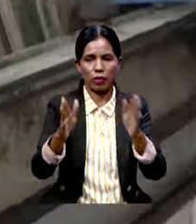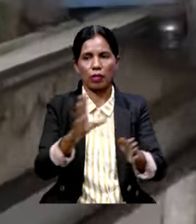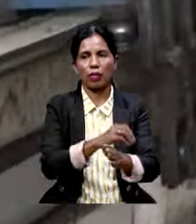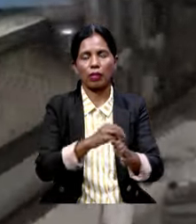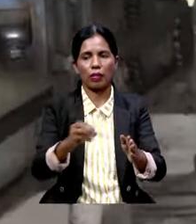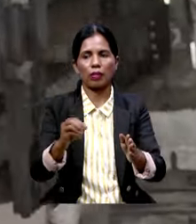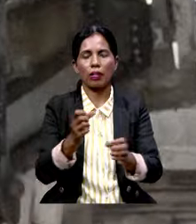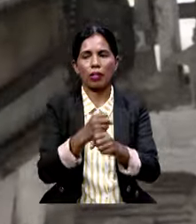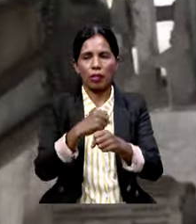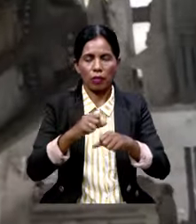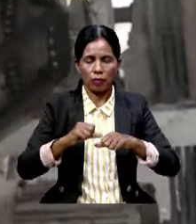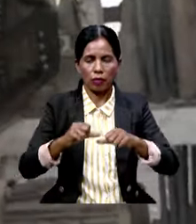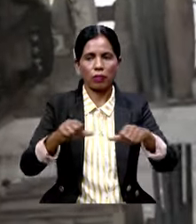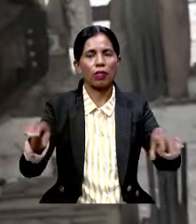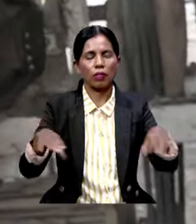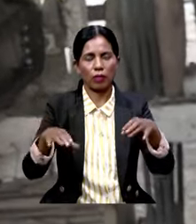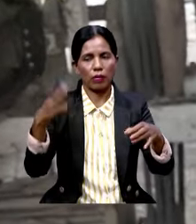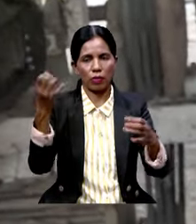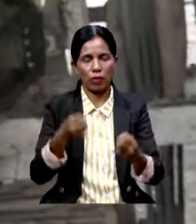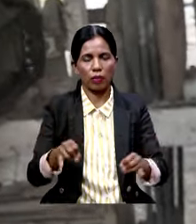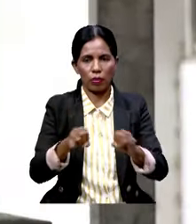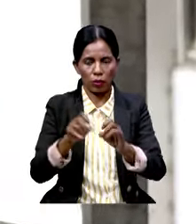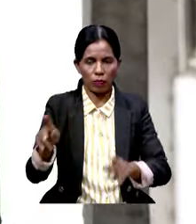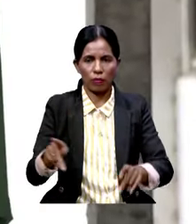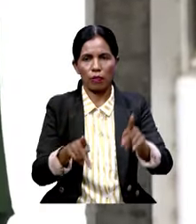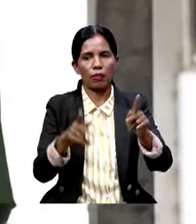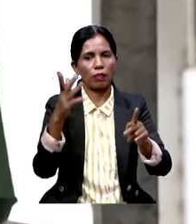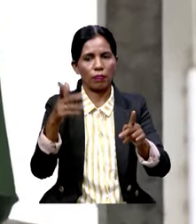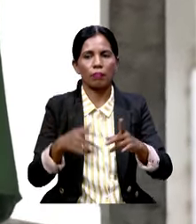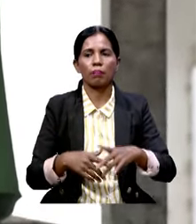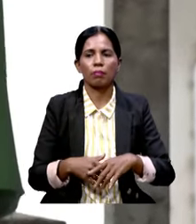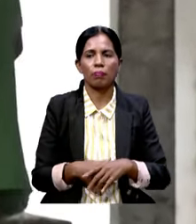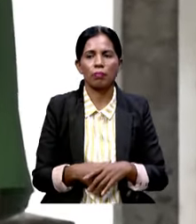carpintaria, mas se continua serviço e a instituto público refere. Abraão Amaral, Ziemen.